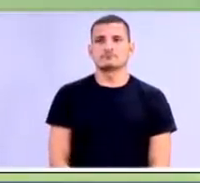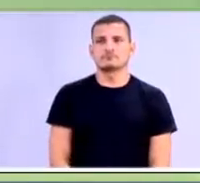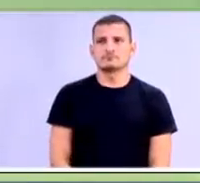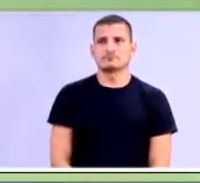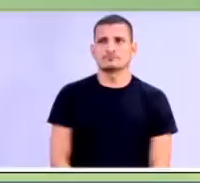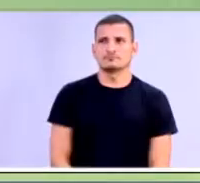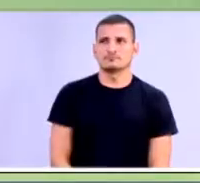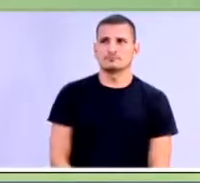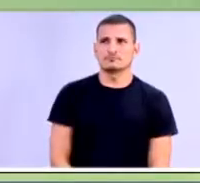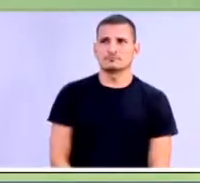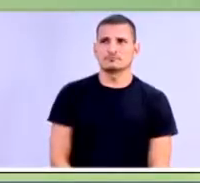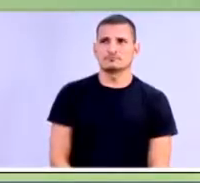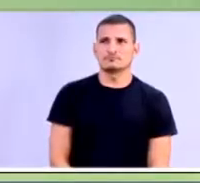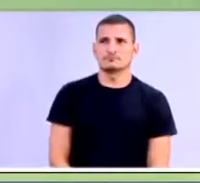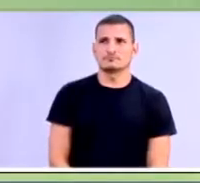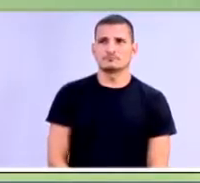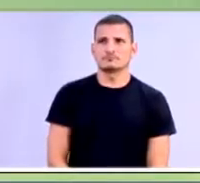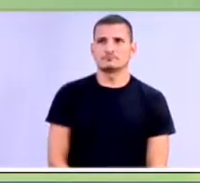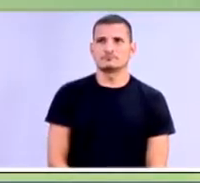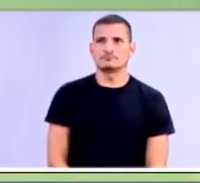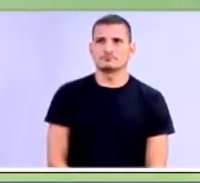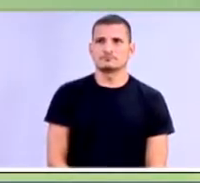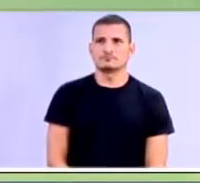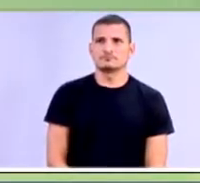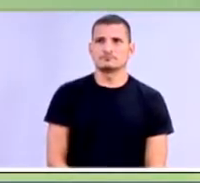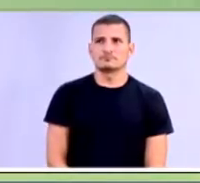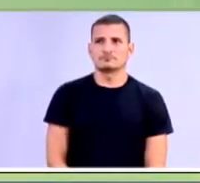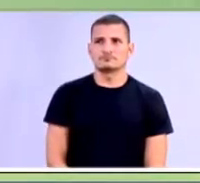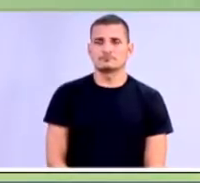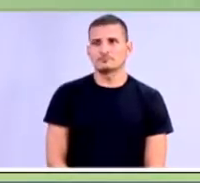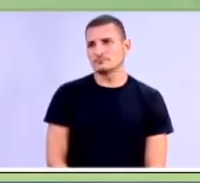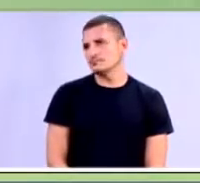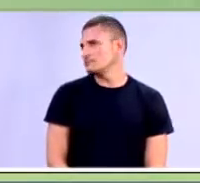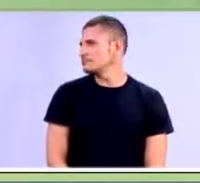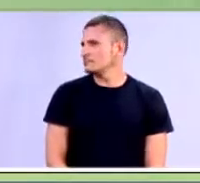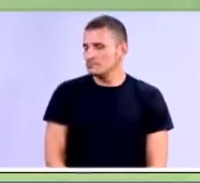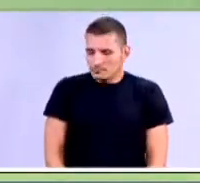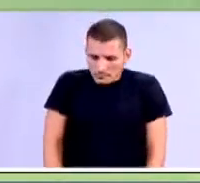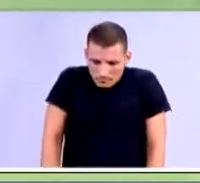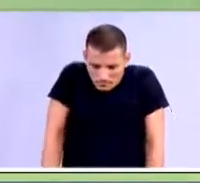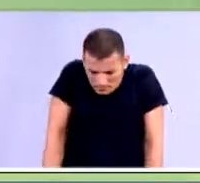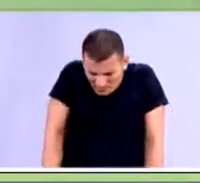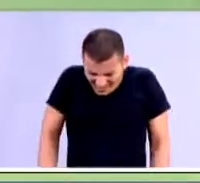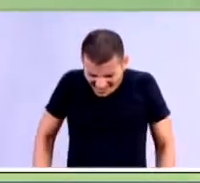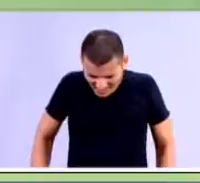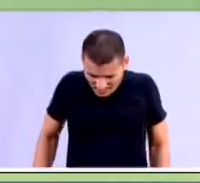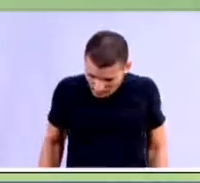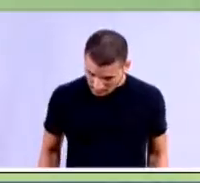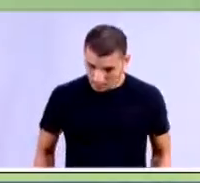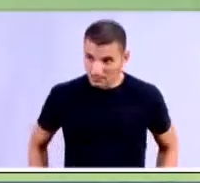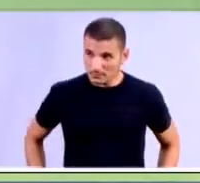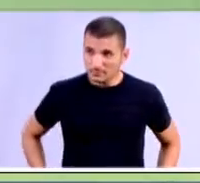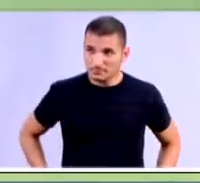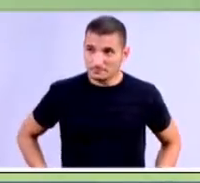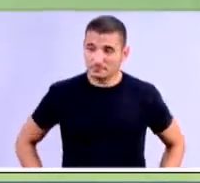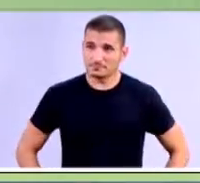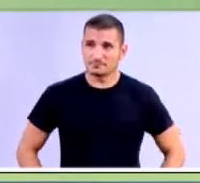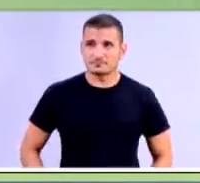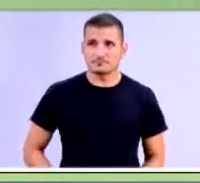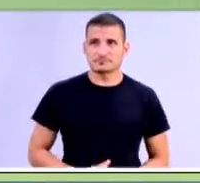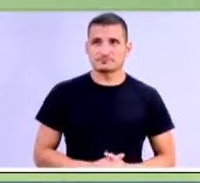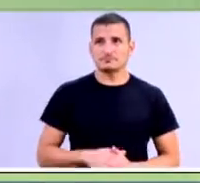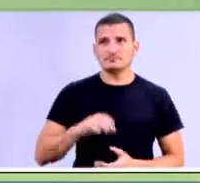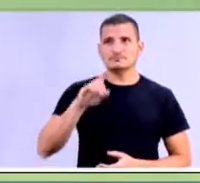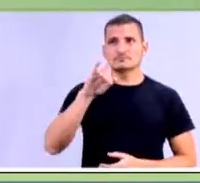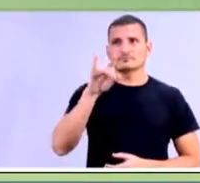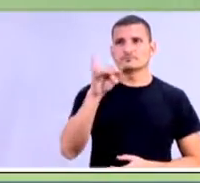Olha só. Ah, tem mais um exemplo de memorando, que bom. Só para fixar um pouco mais. Nós temos a data